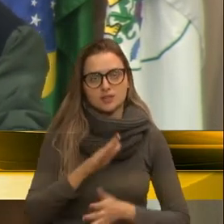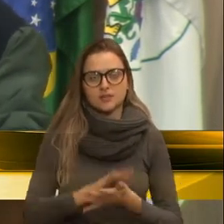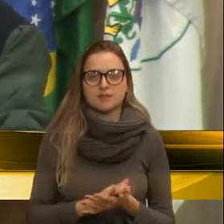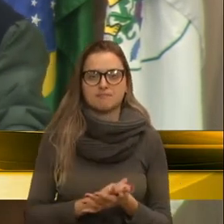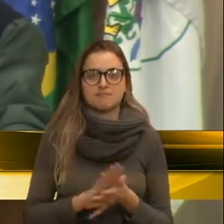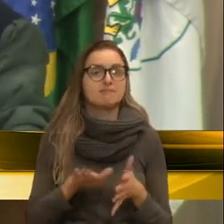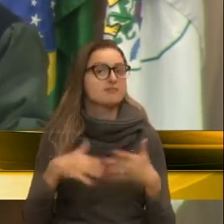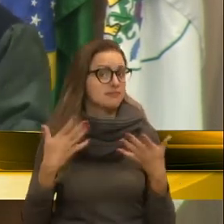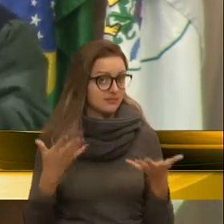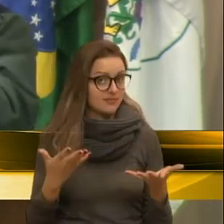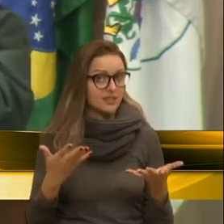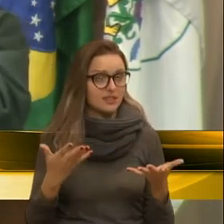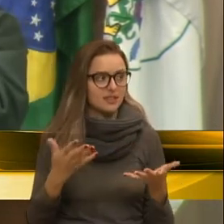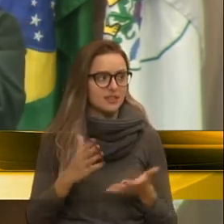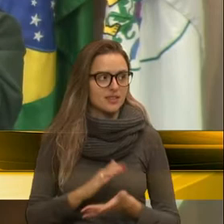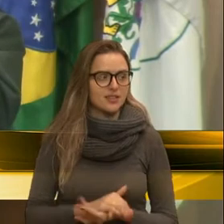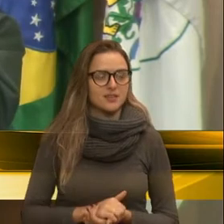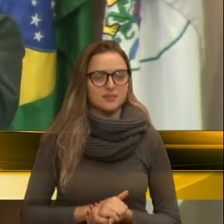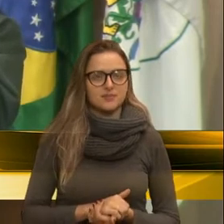Então,